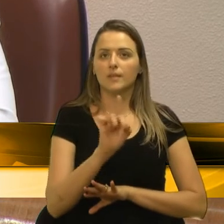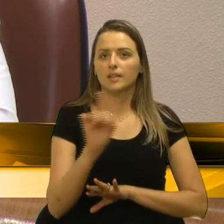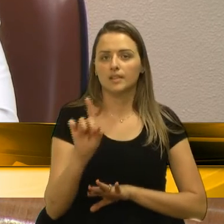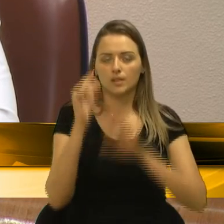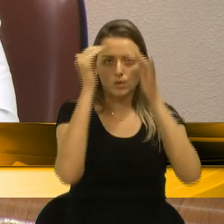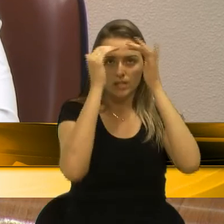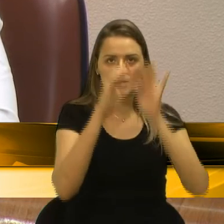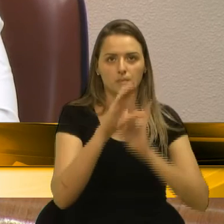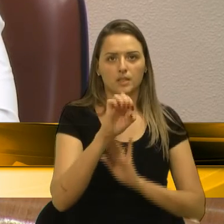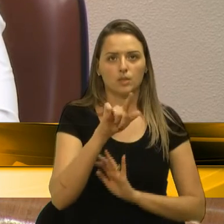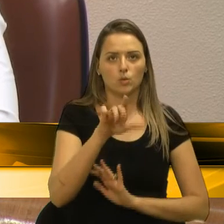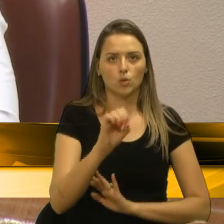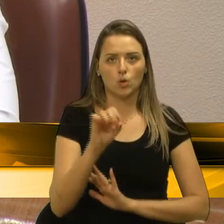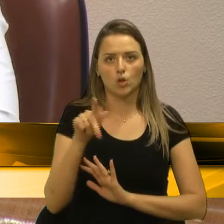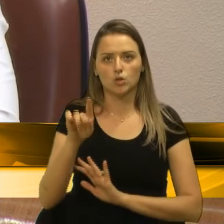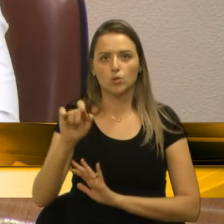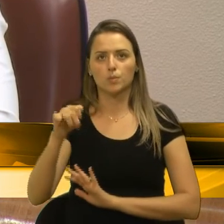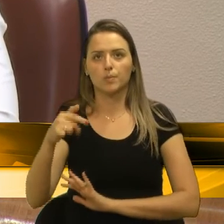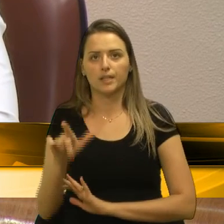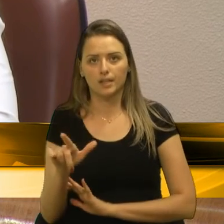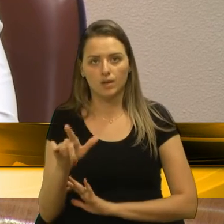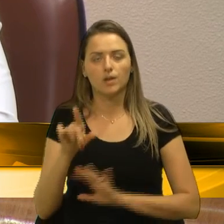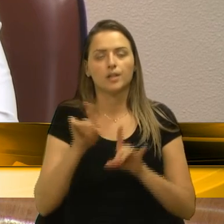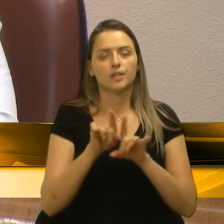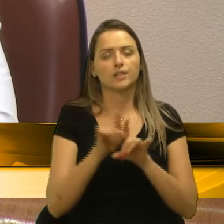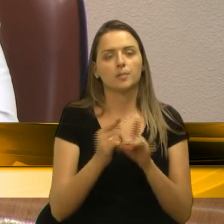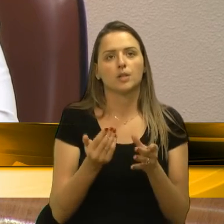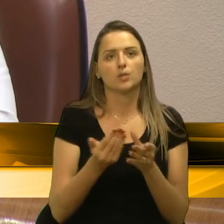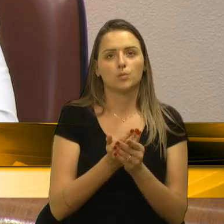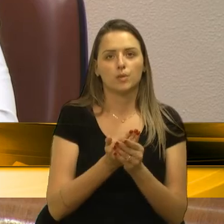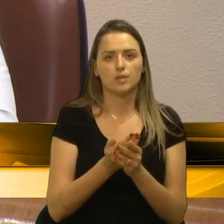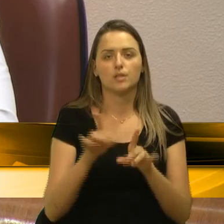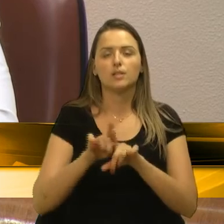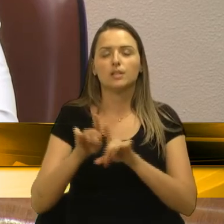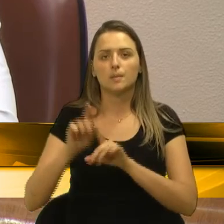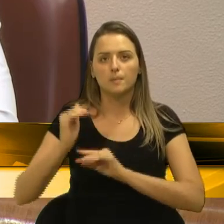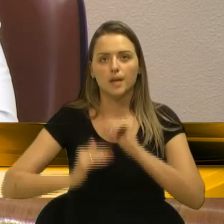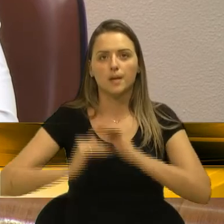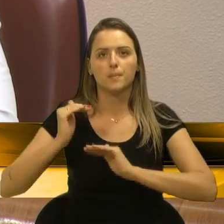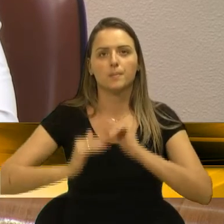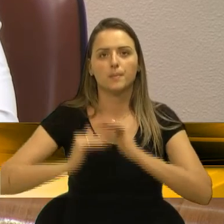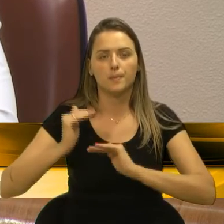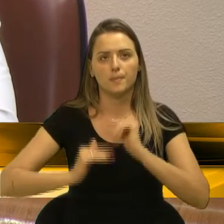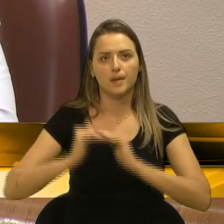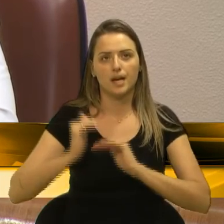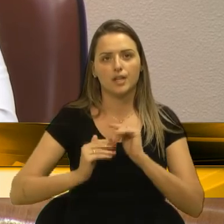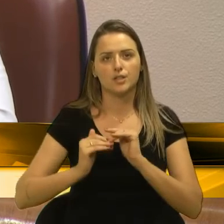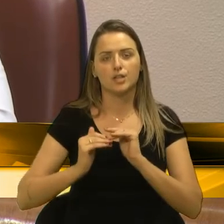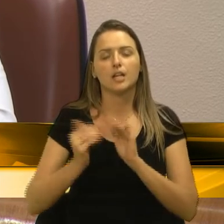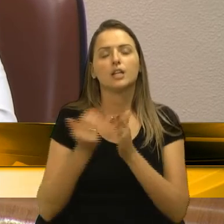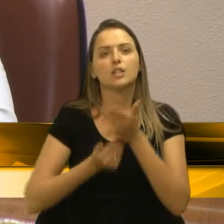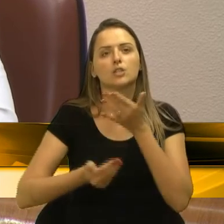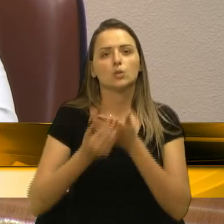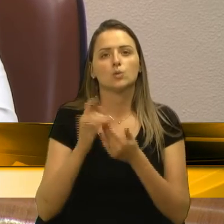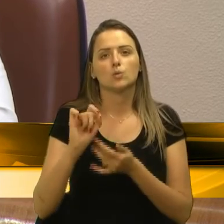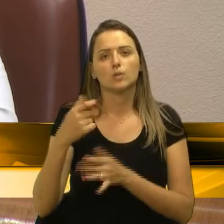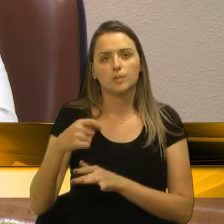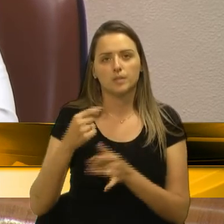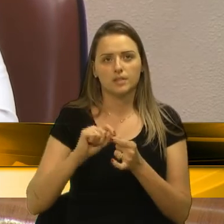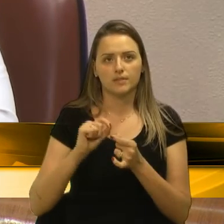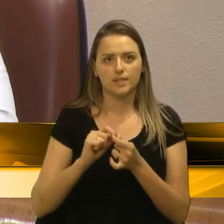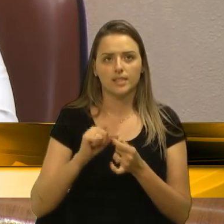de Processo Penal. O denunciante não é parte no processo e a aplicação subsidiária do CPC deve ser feita com